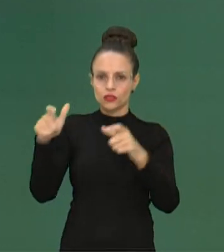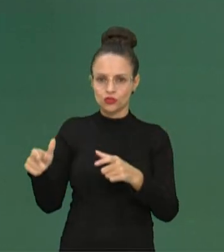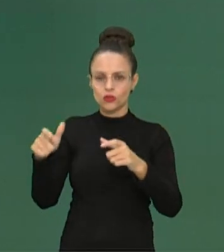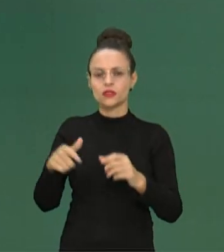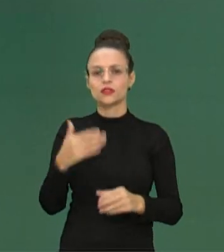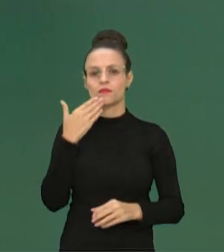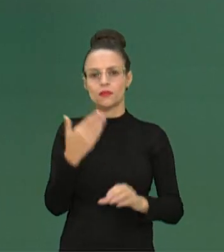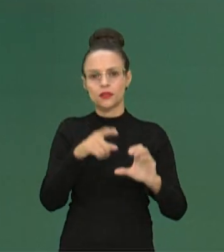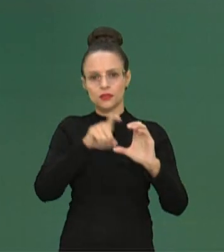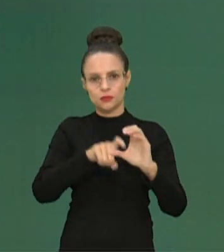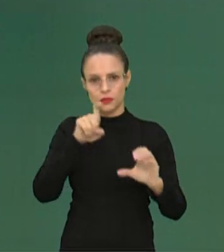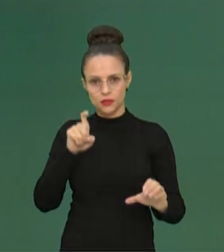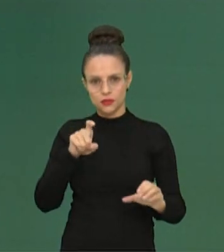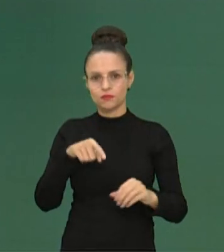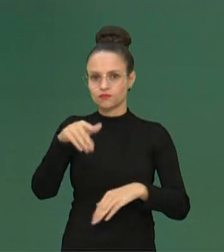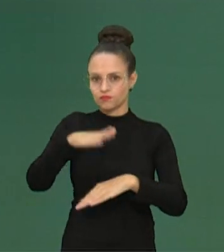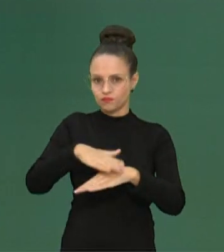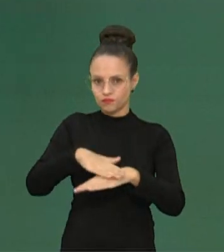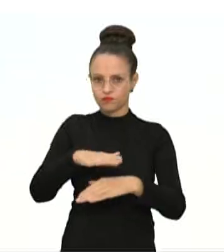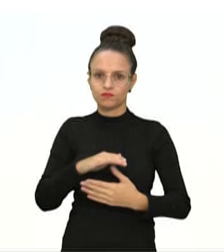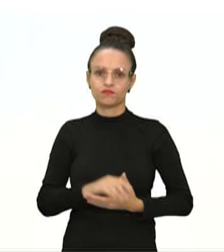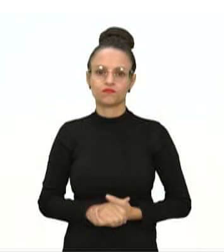pedem a separação. Com você.